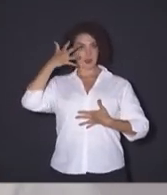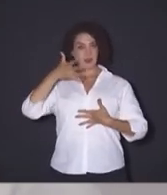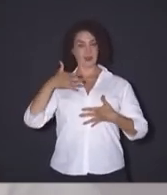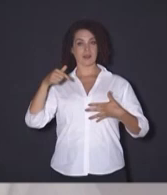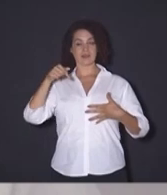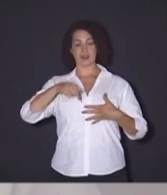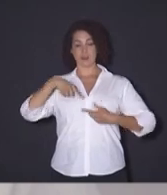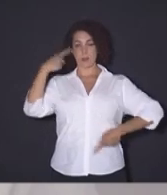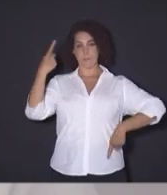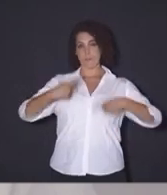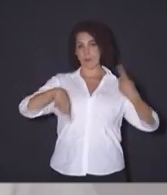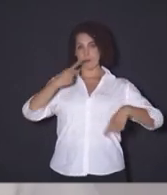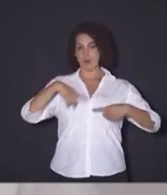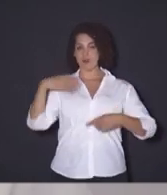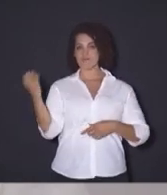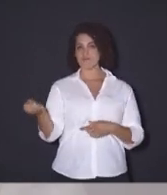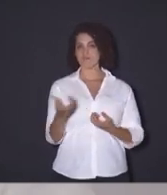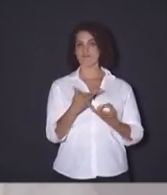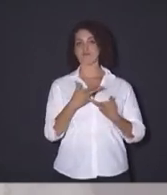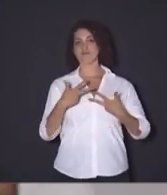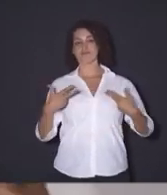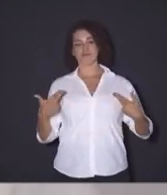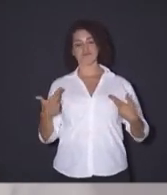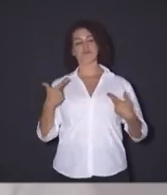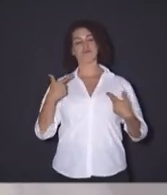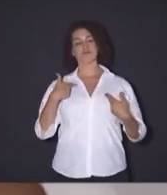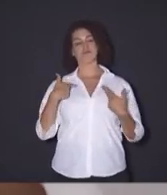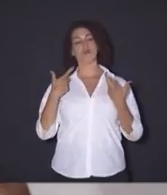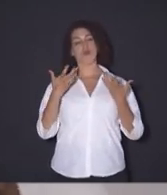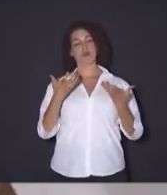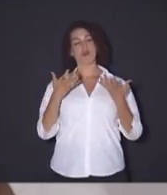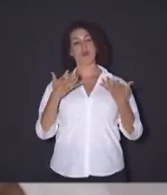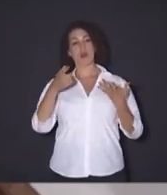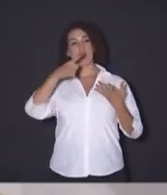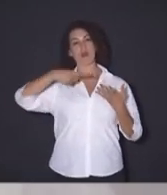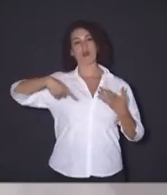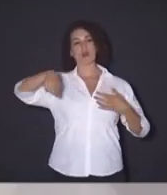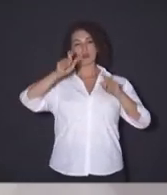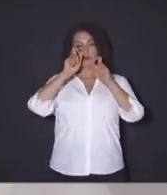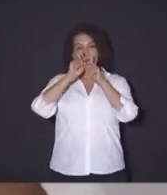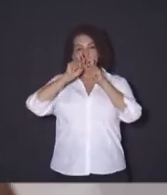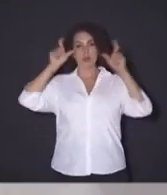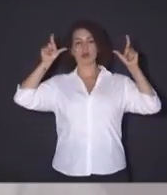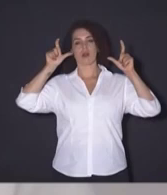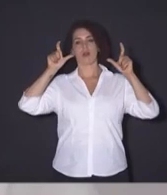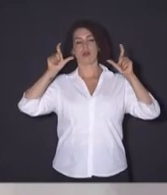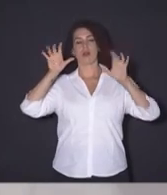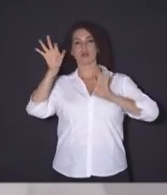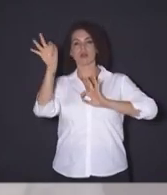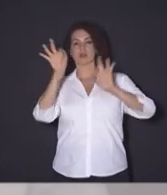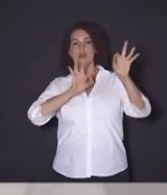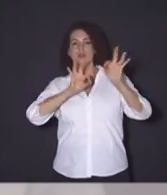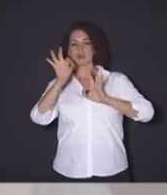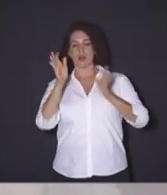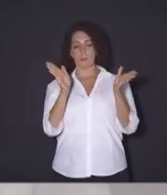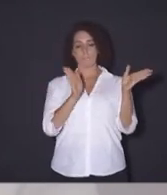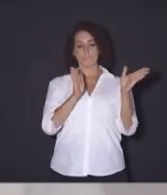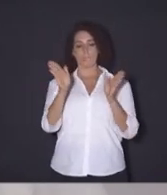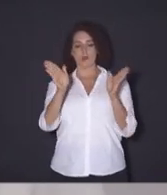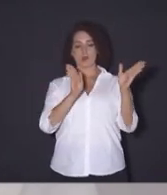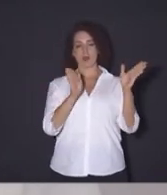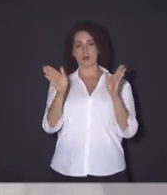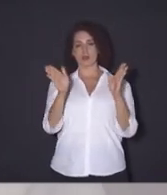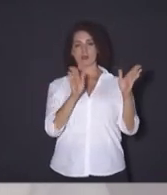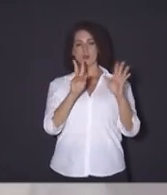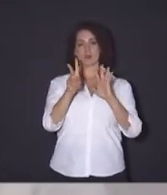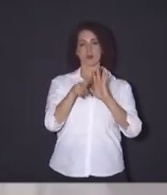aquino polêmicas contemporâneas nós podemos despertar a nossa imaginação para construir mecanismos de mediação desses